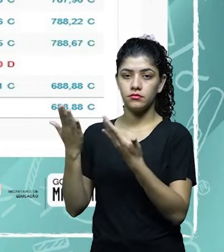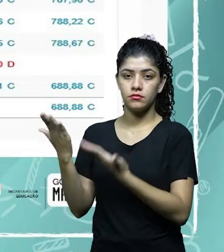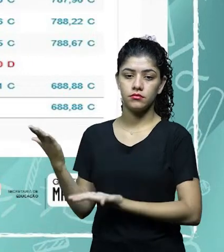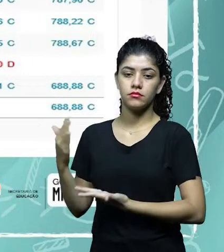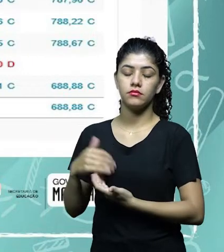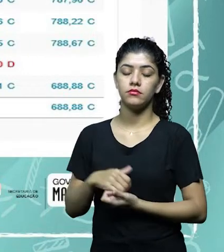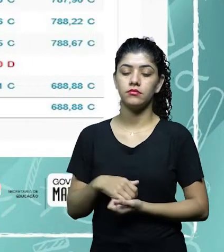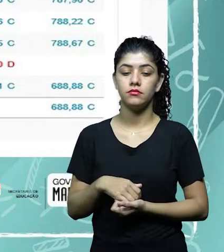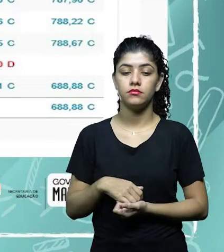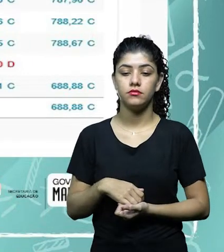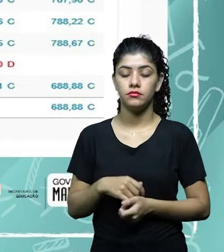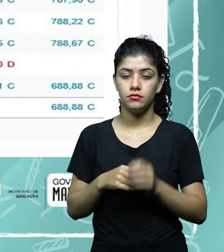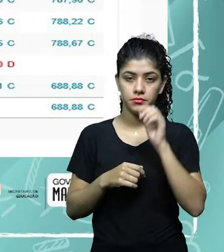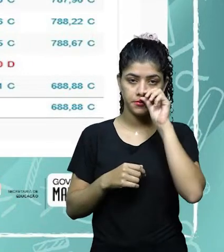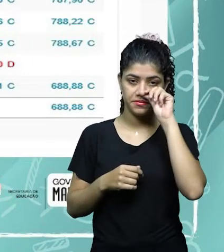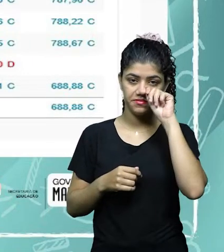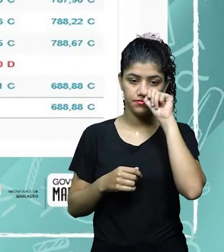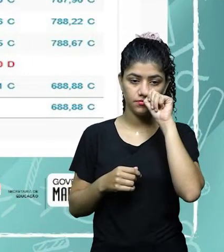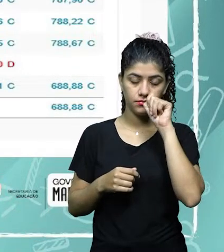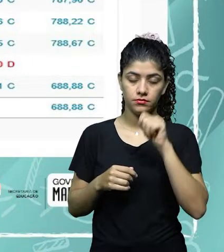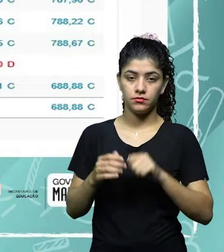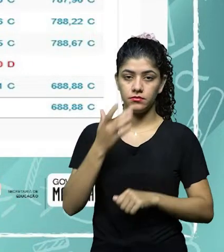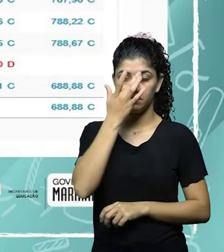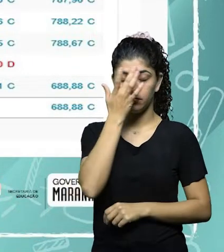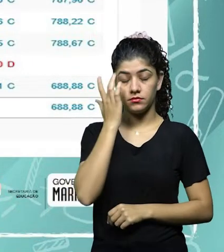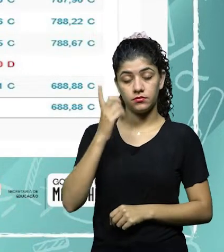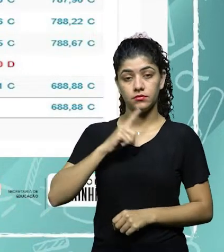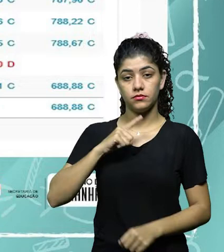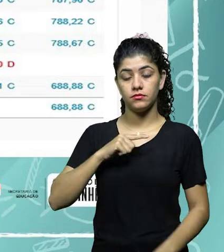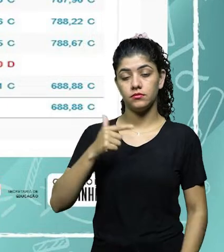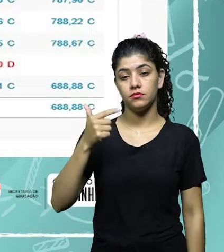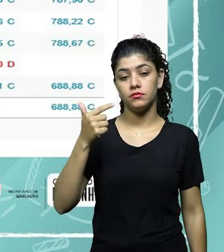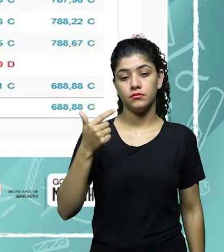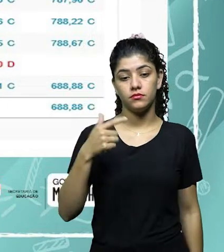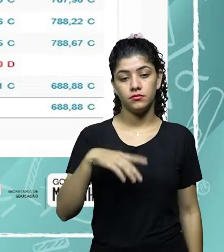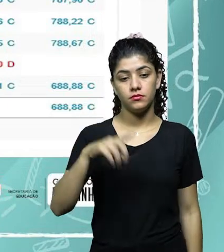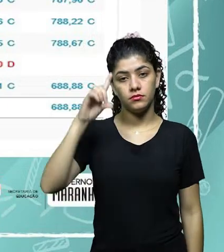ó, o cliente tinha, no dia